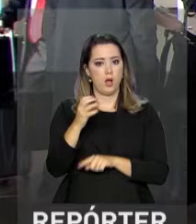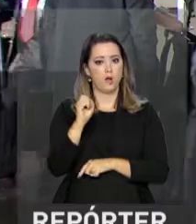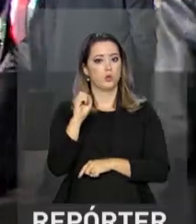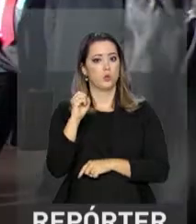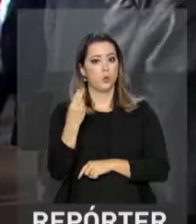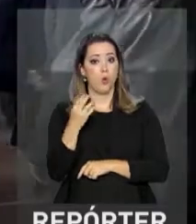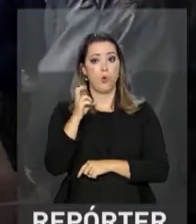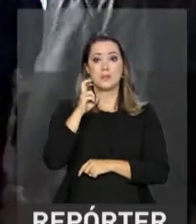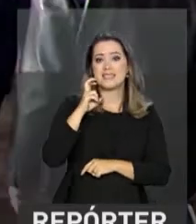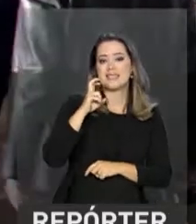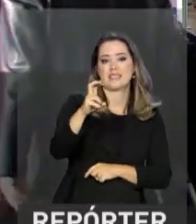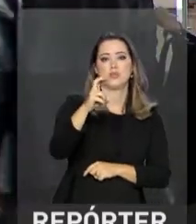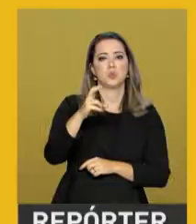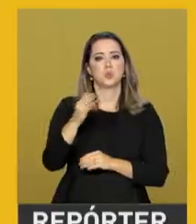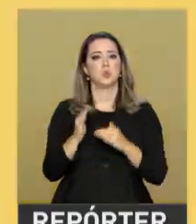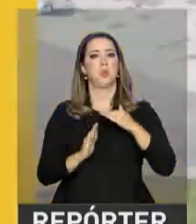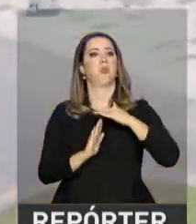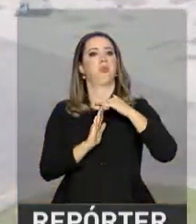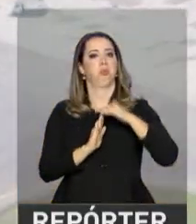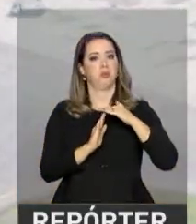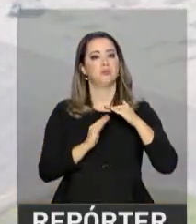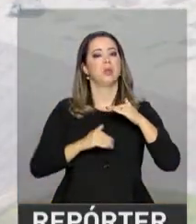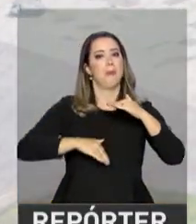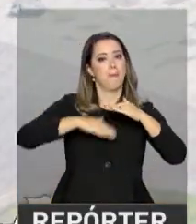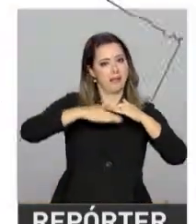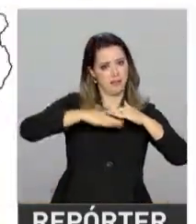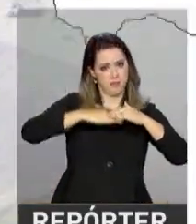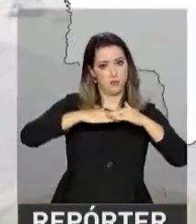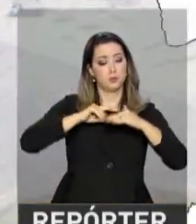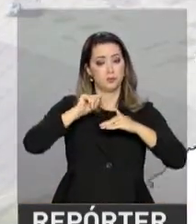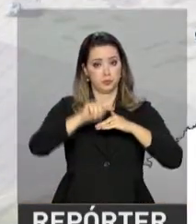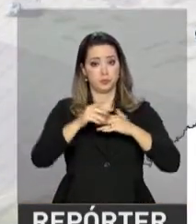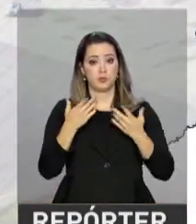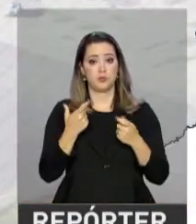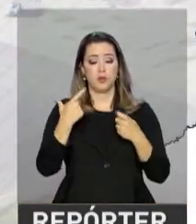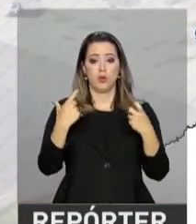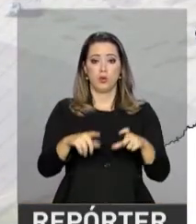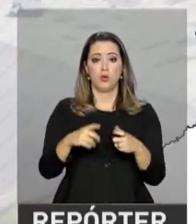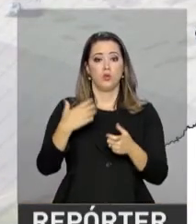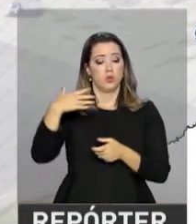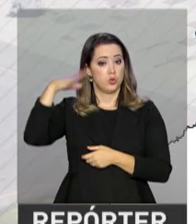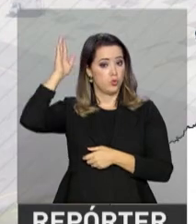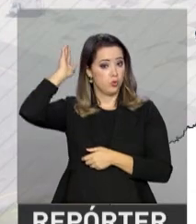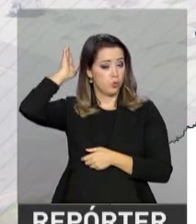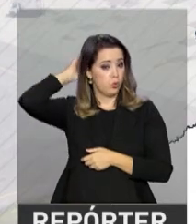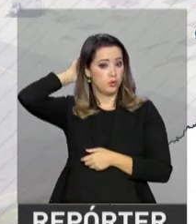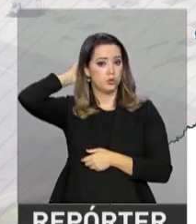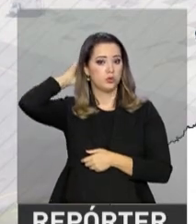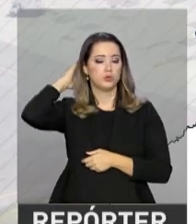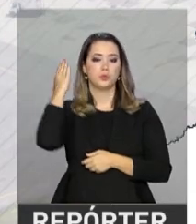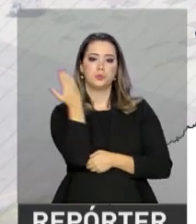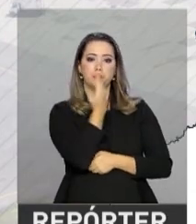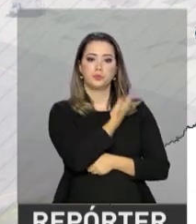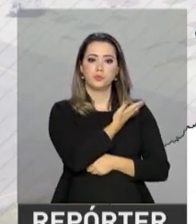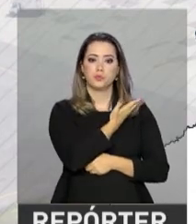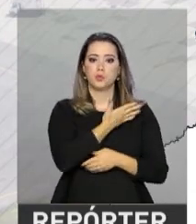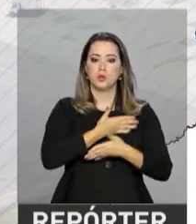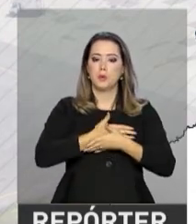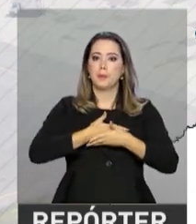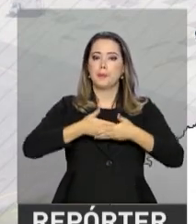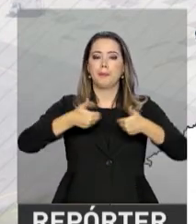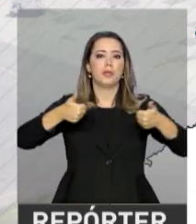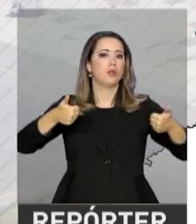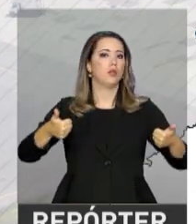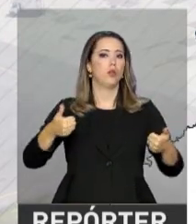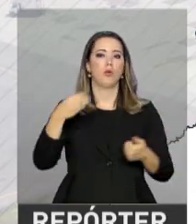muito bons nota 5 no ranking geral o aeroporto internacional afonso pena em curitiba no paraná foi o